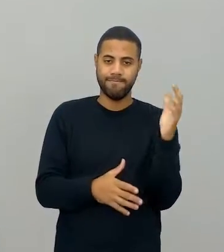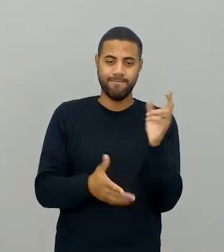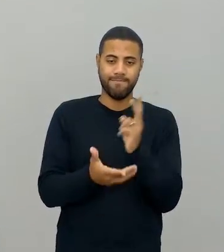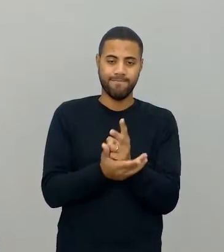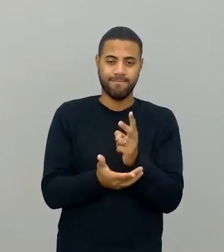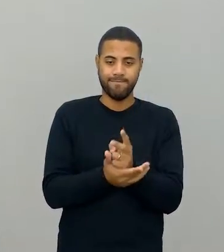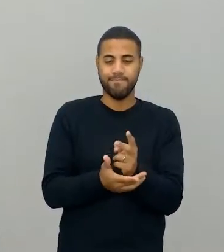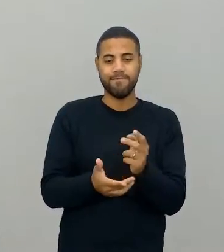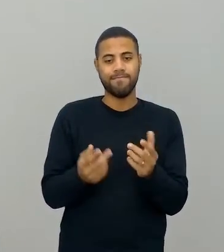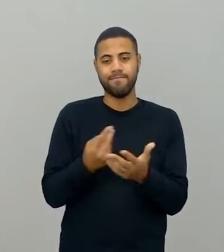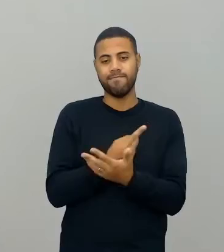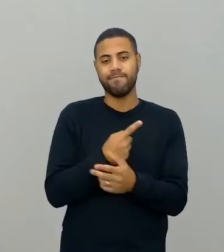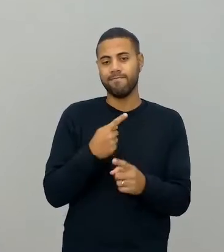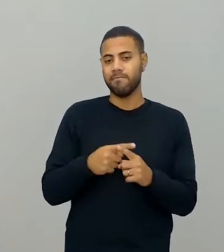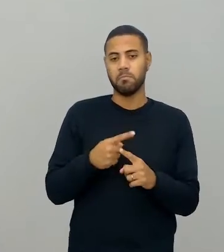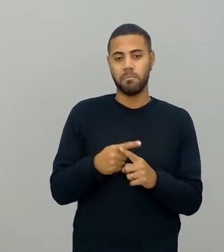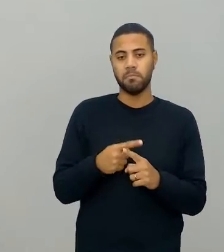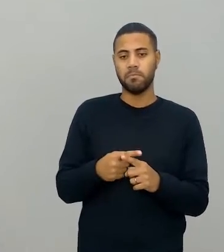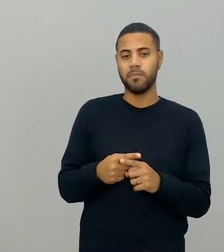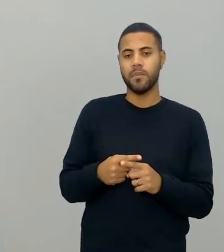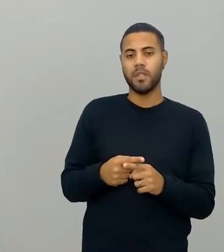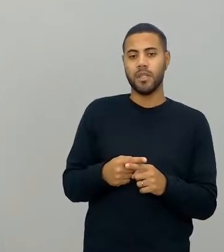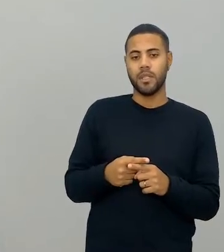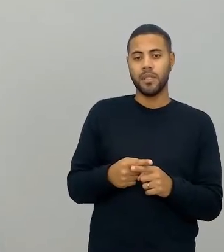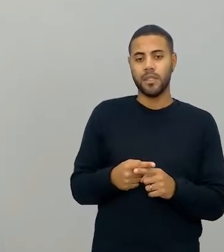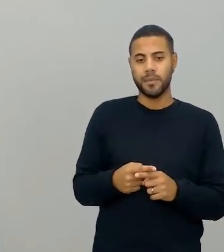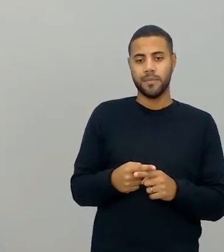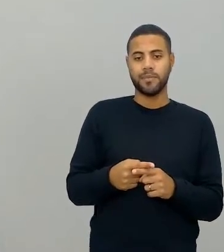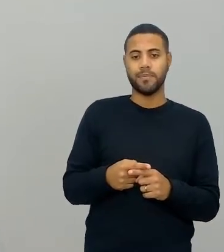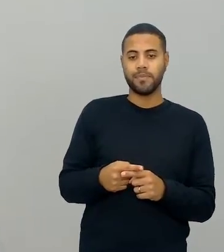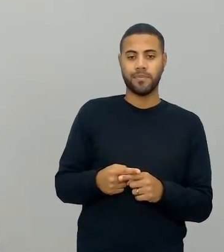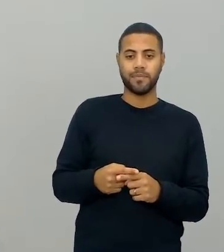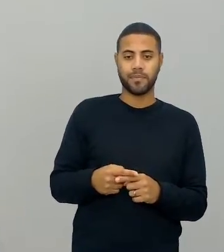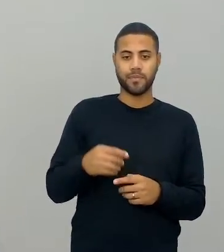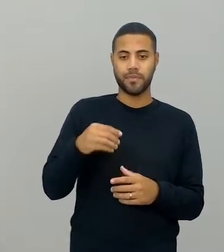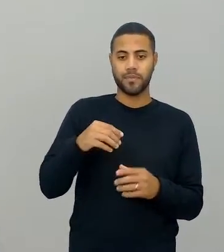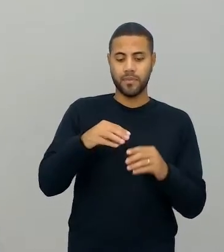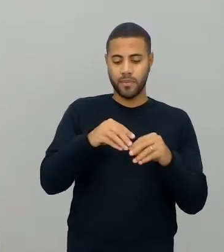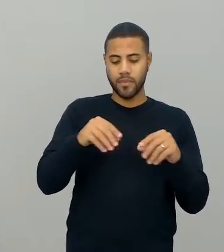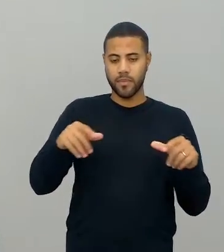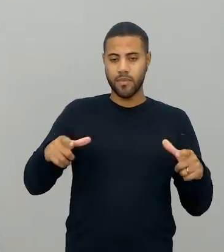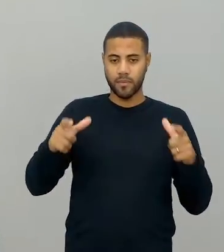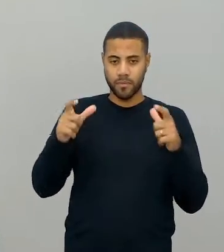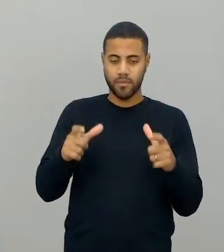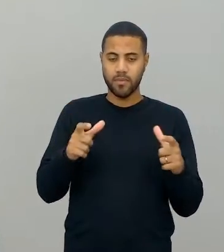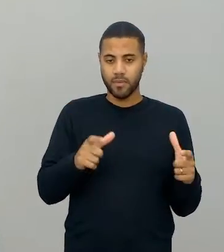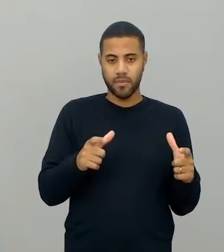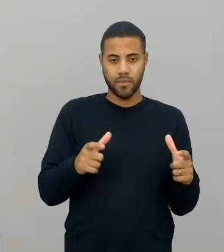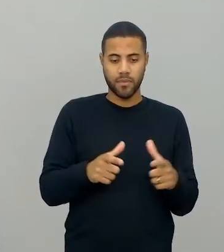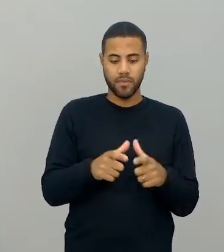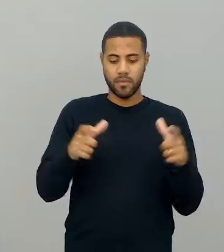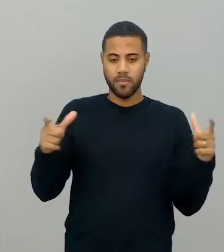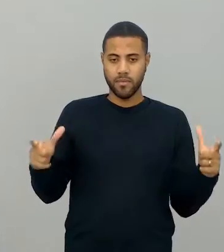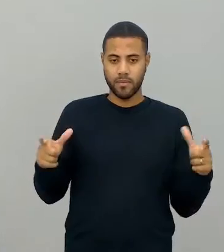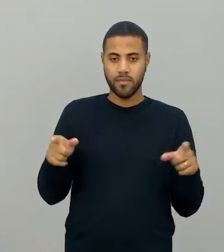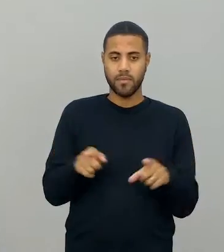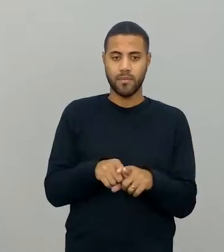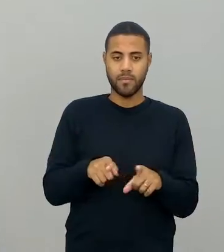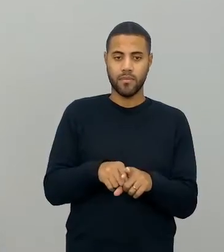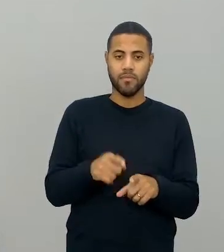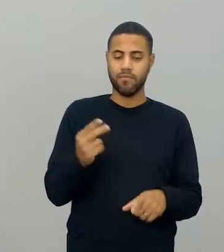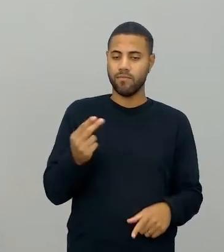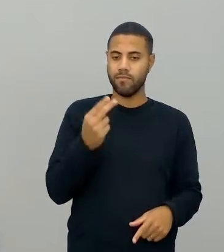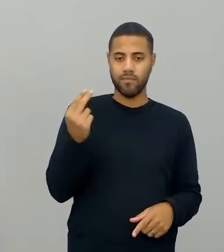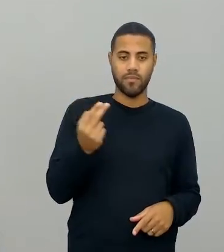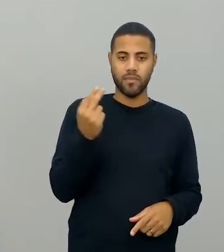acumulando, porque a quantidade de seres, de habitantes da Terra são grandes, o uso também é grande e não